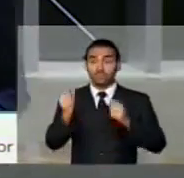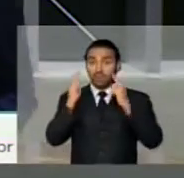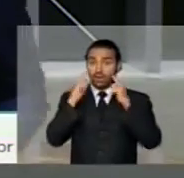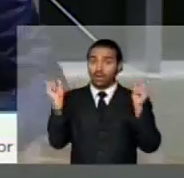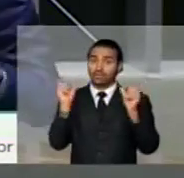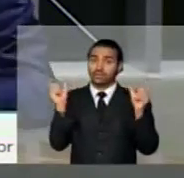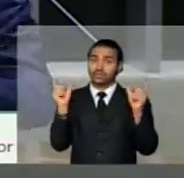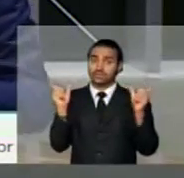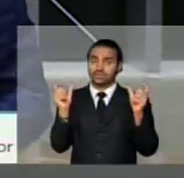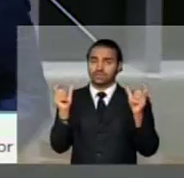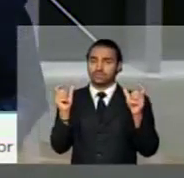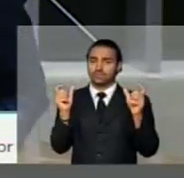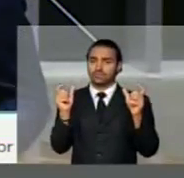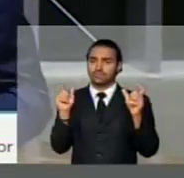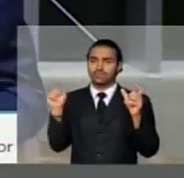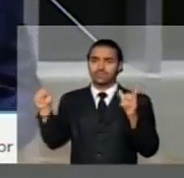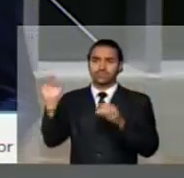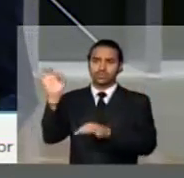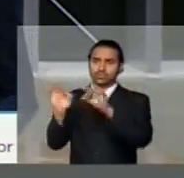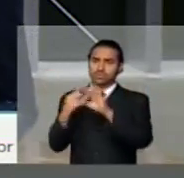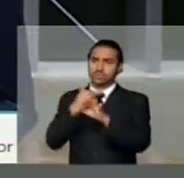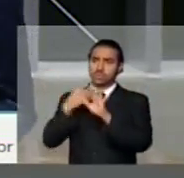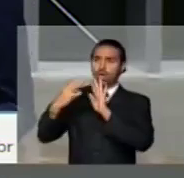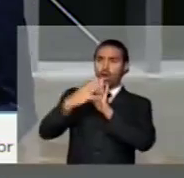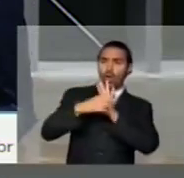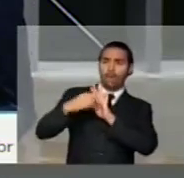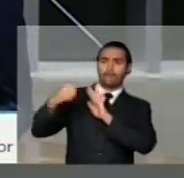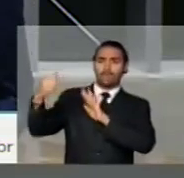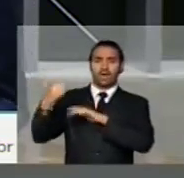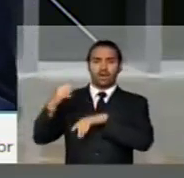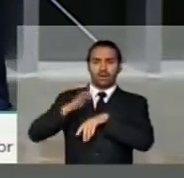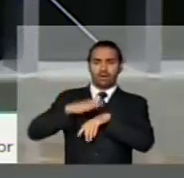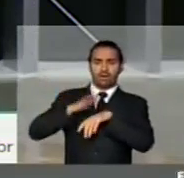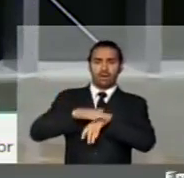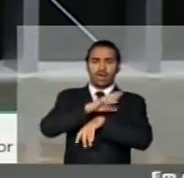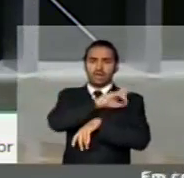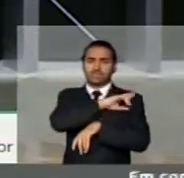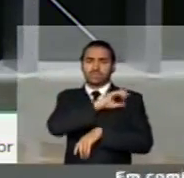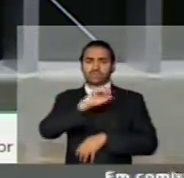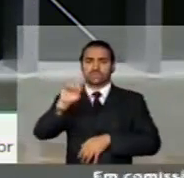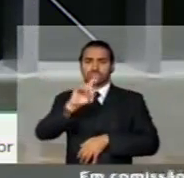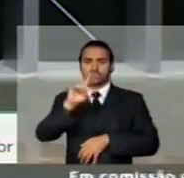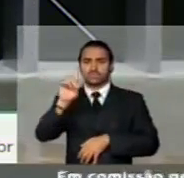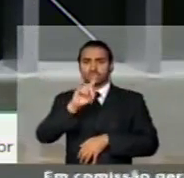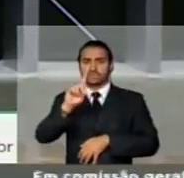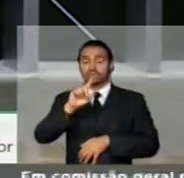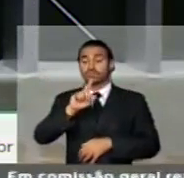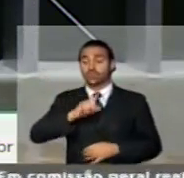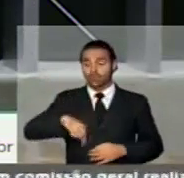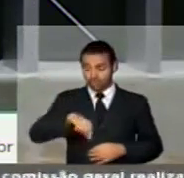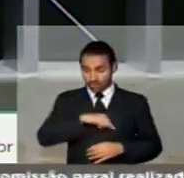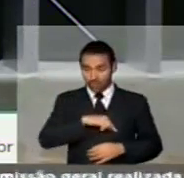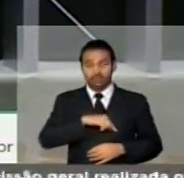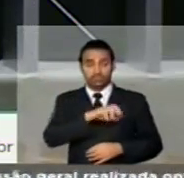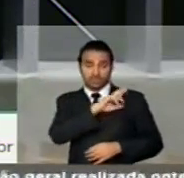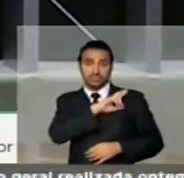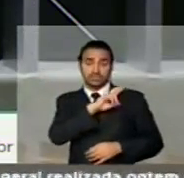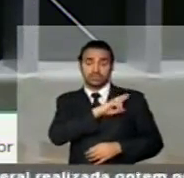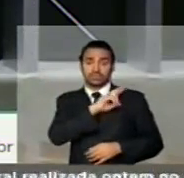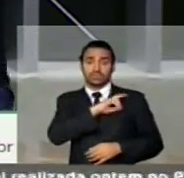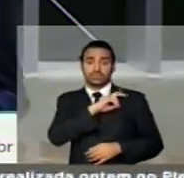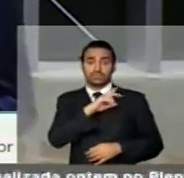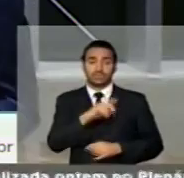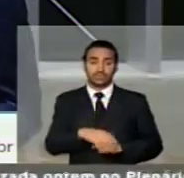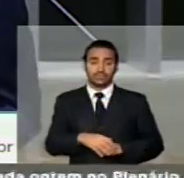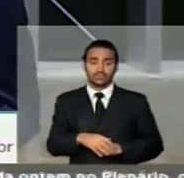essa usurpação pelo Poder Judiciário de partes importantes da vida política e democrática não atinja a